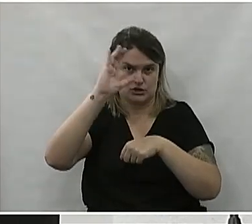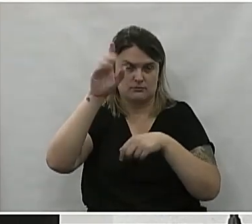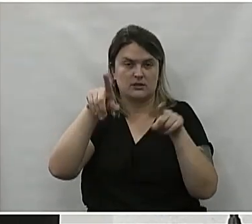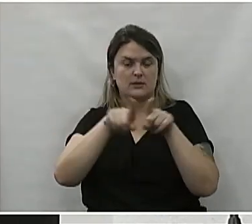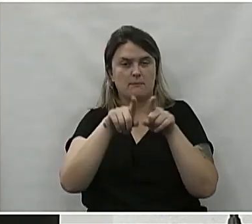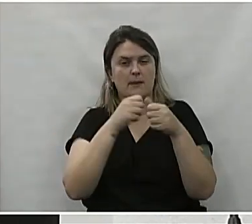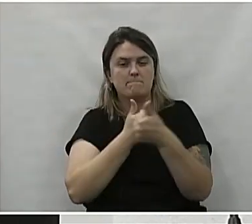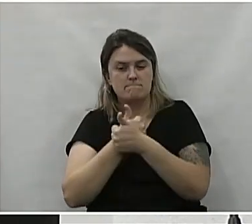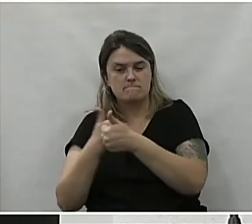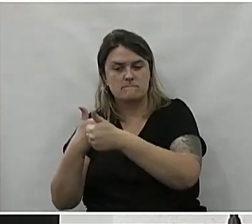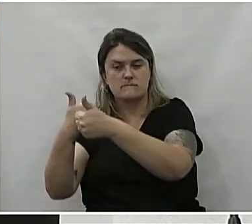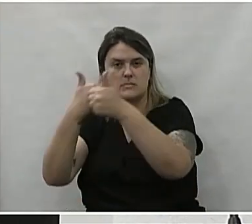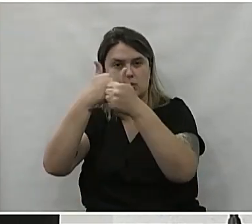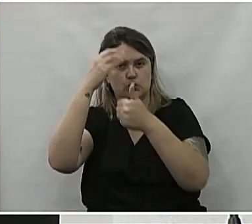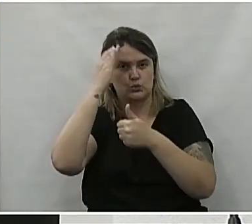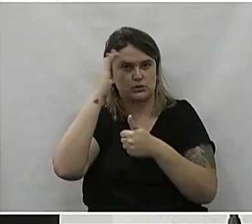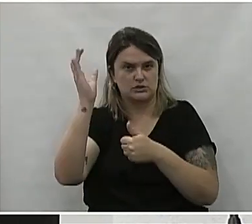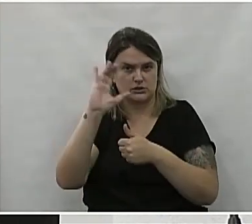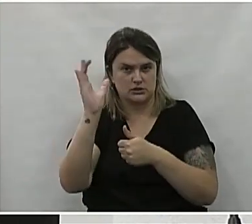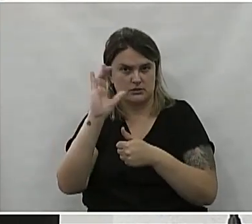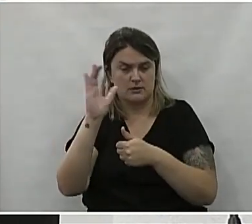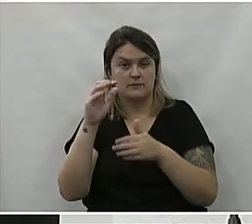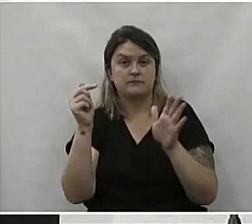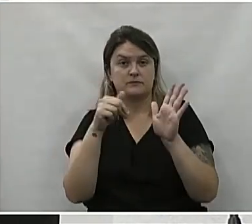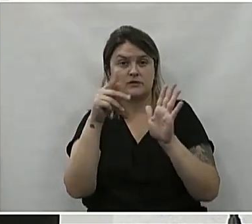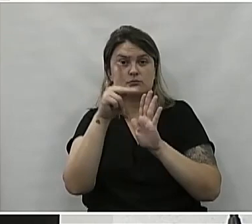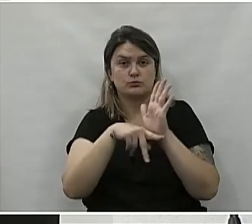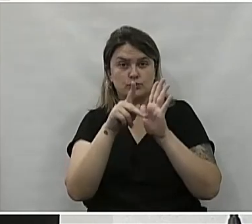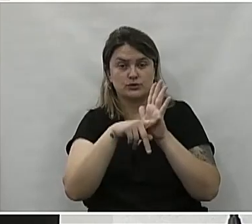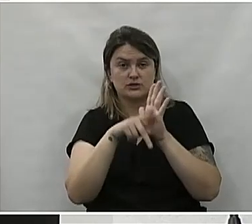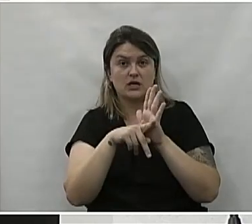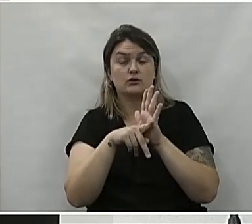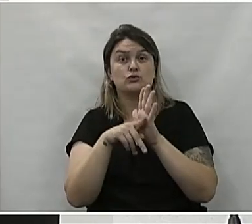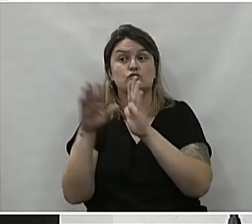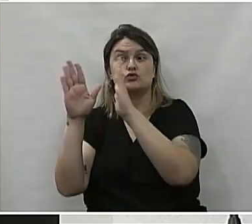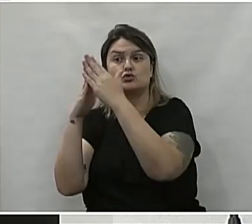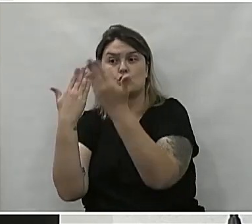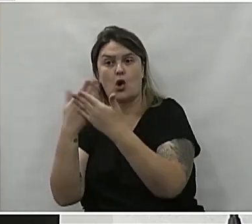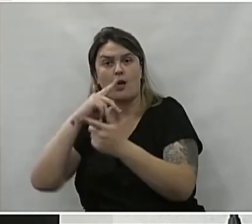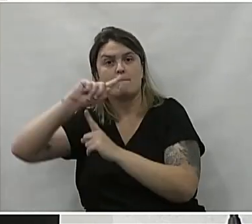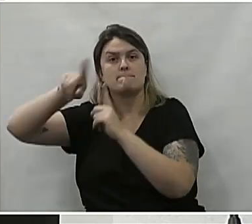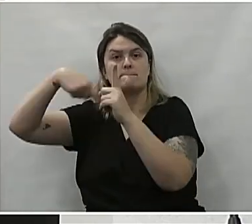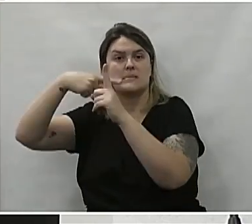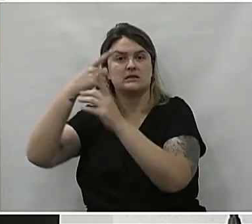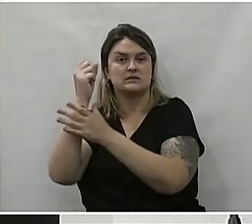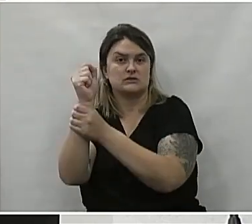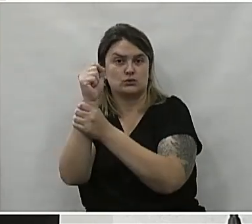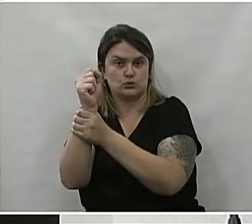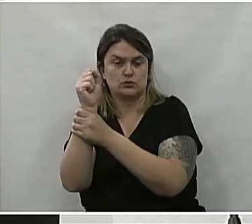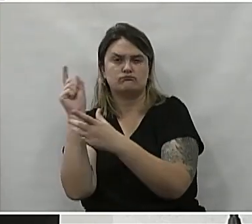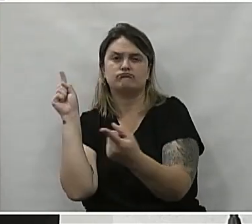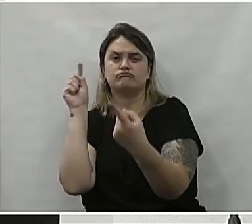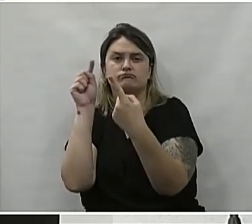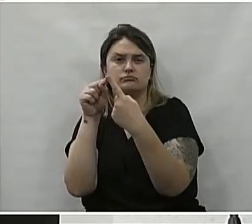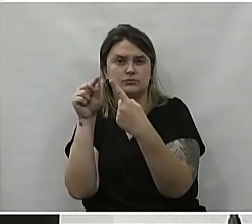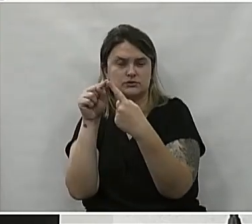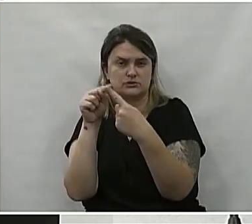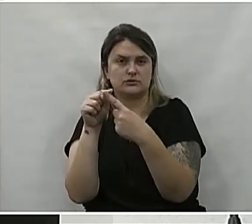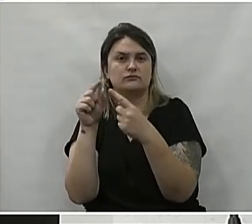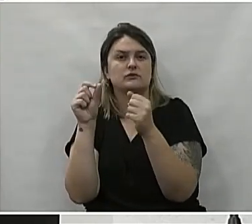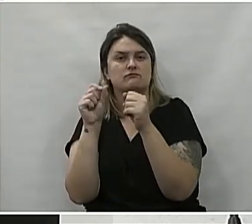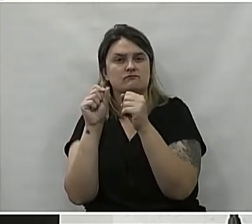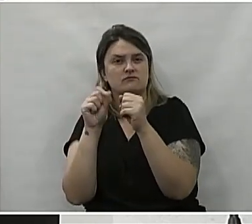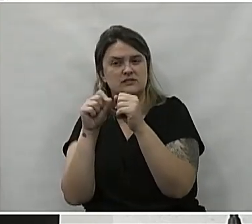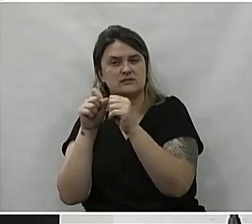Metropolitana De Curitiba O projeto Por uma escola Mais segura Que visava Estabelecer Uma